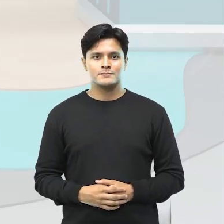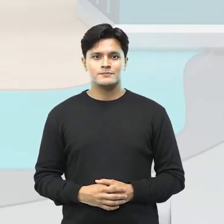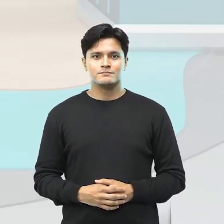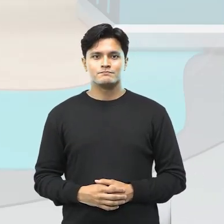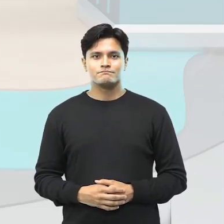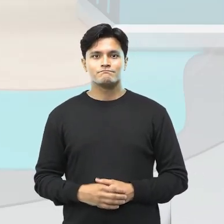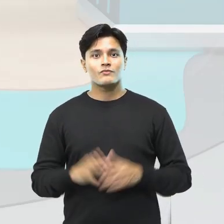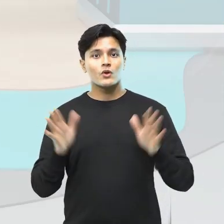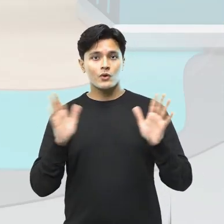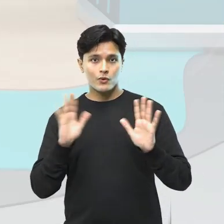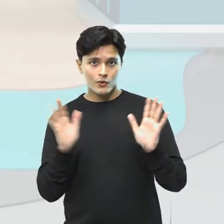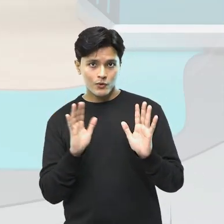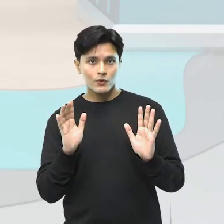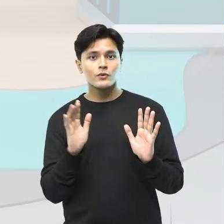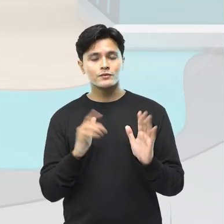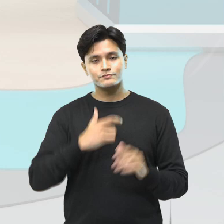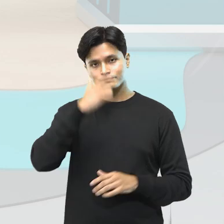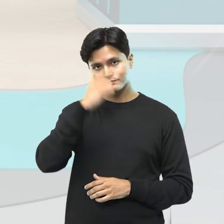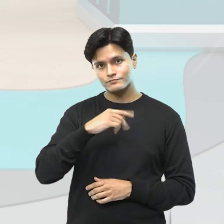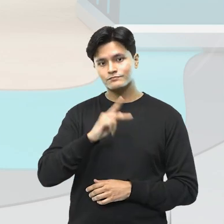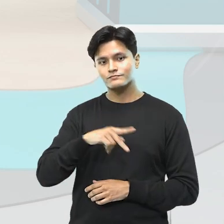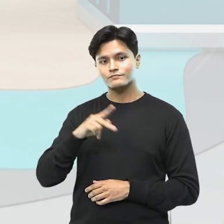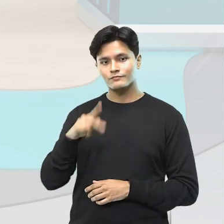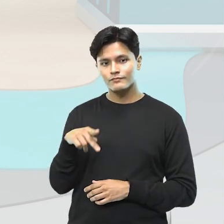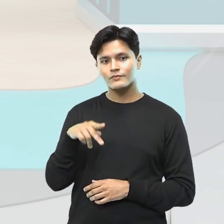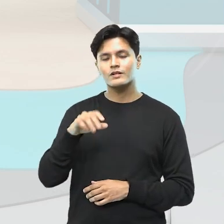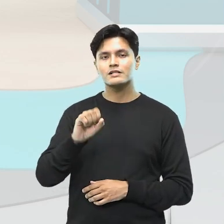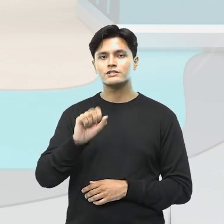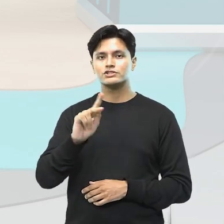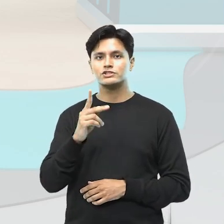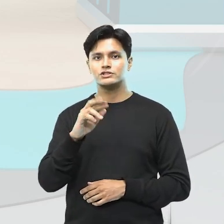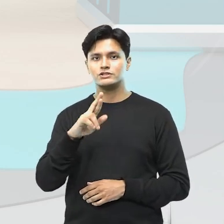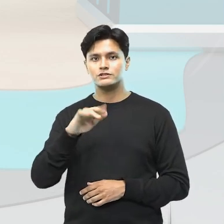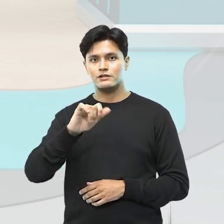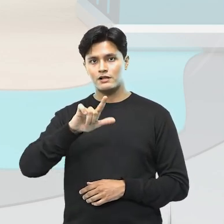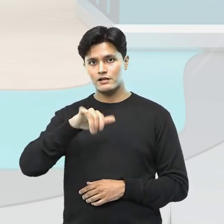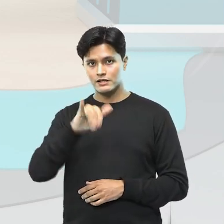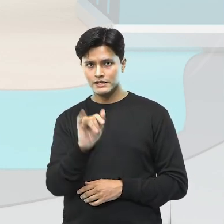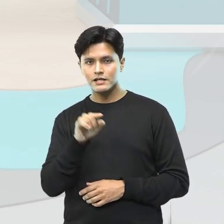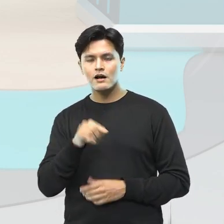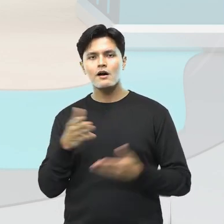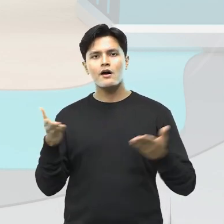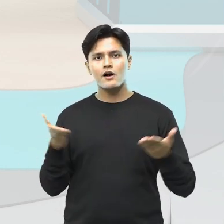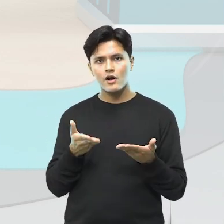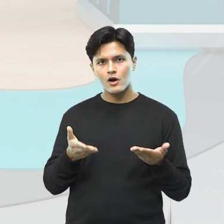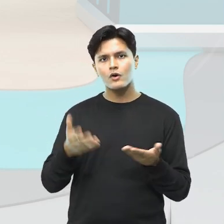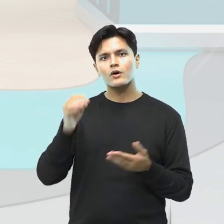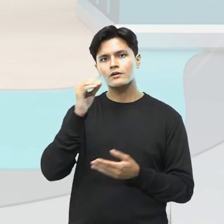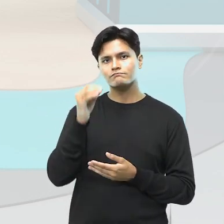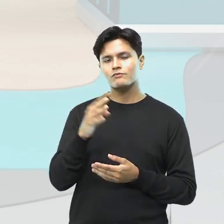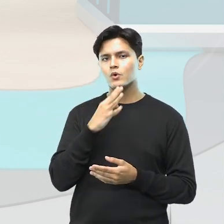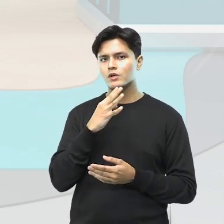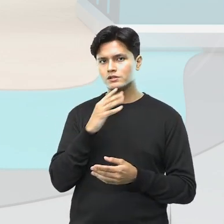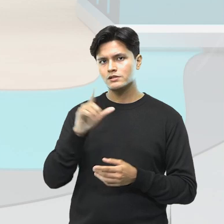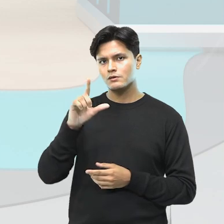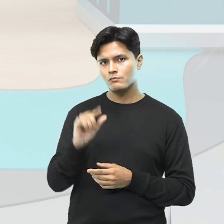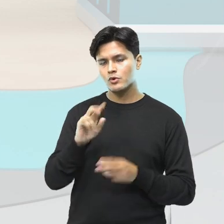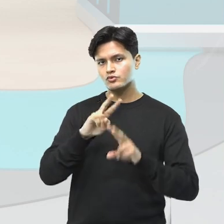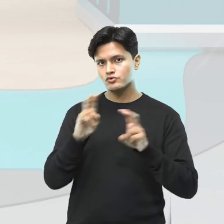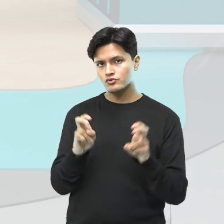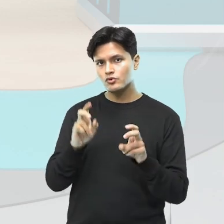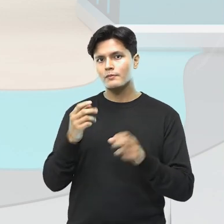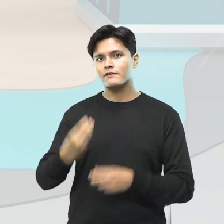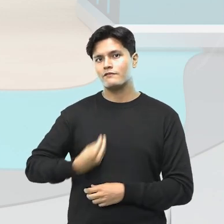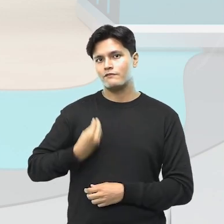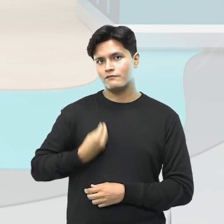Olá, aqui é a professora Shirley Botelho do Componente de História. Eu tô aqui para explorar com vocês um pouquinho da vida rural do Nordeste brasileiro no início